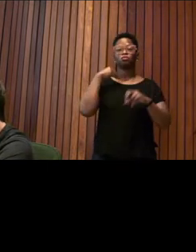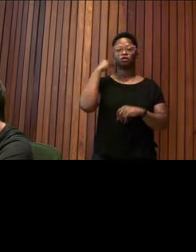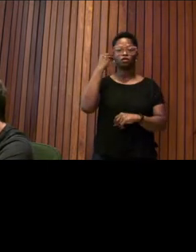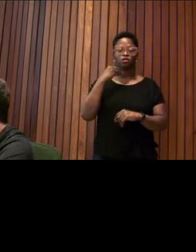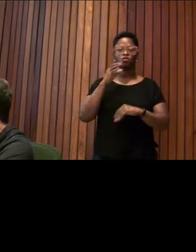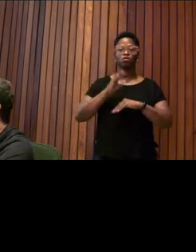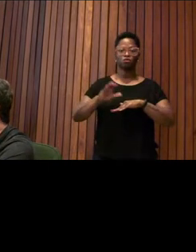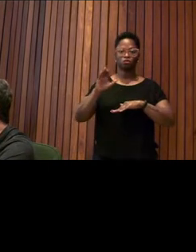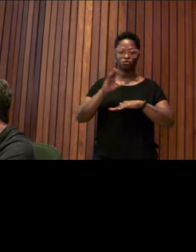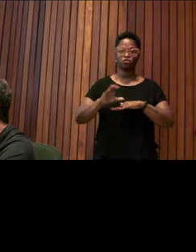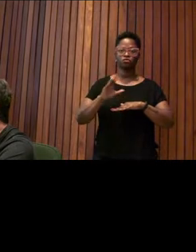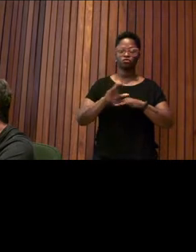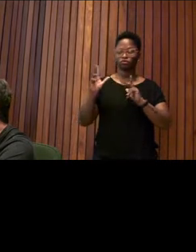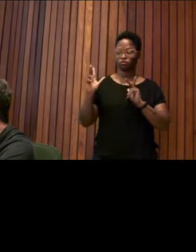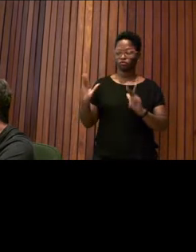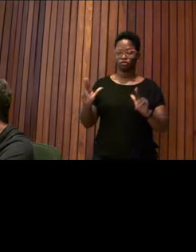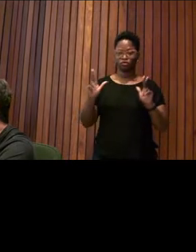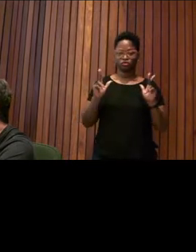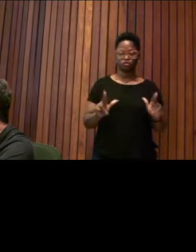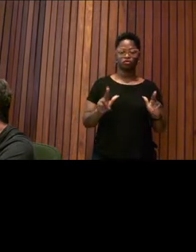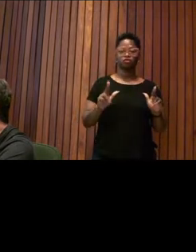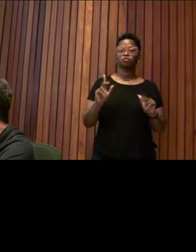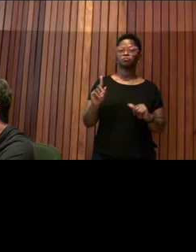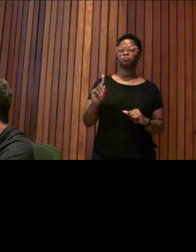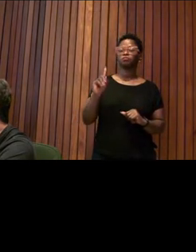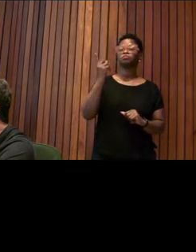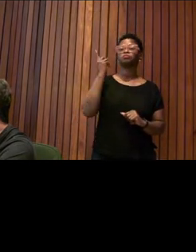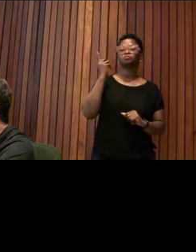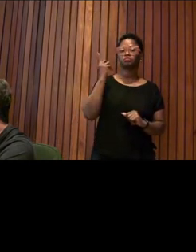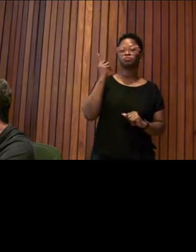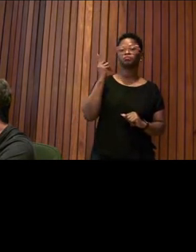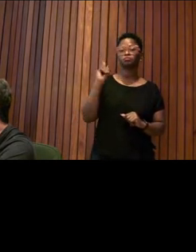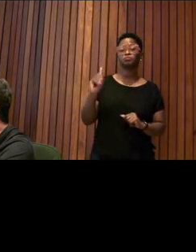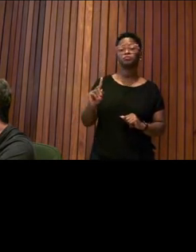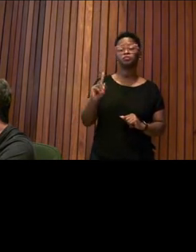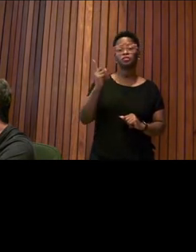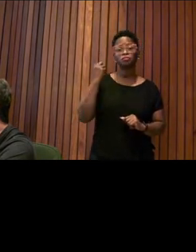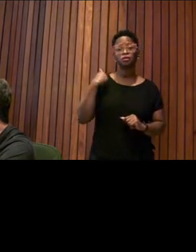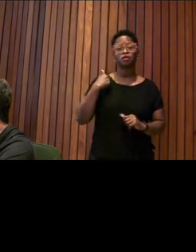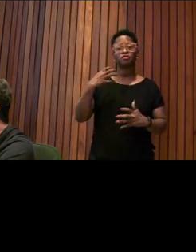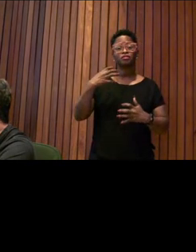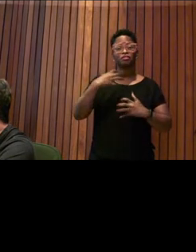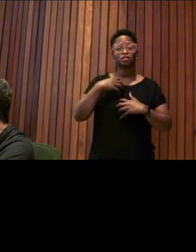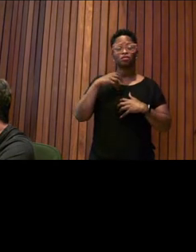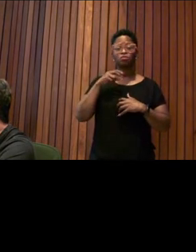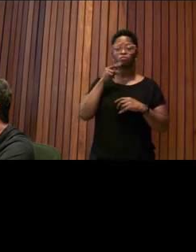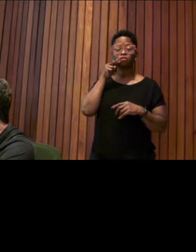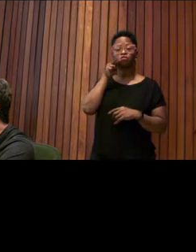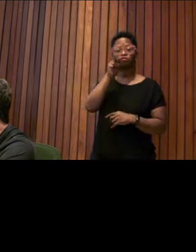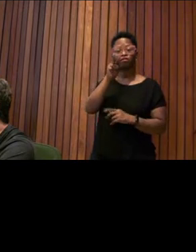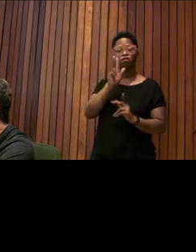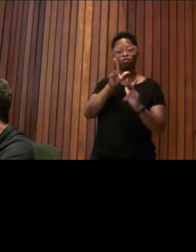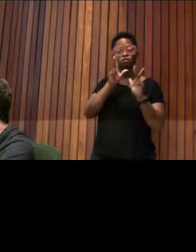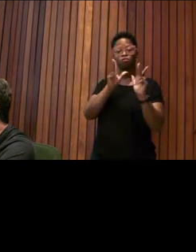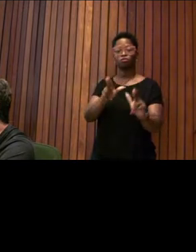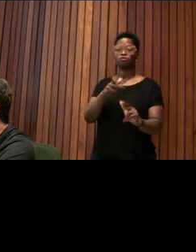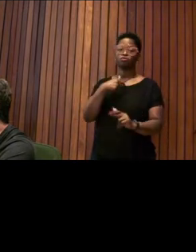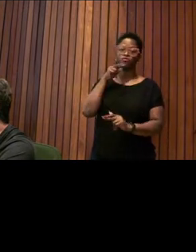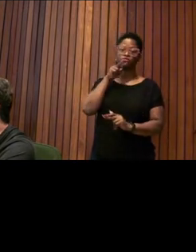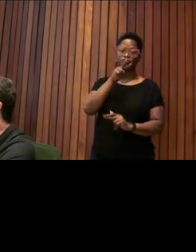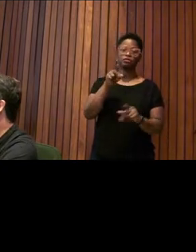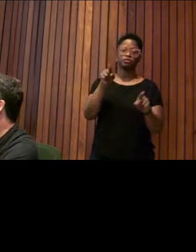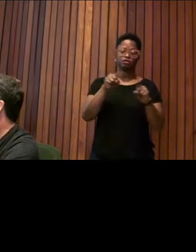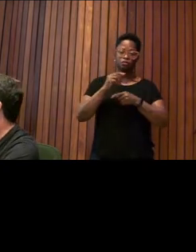do curso. Acho que a minha primeira impressão me vendo, né, e vendo